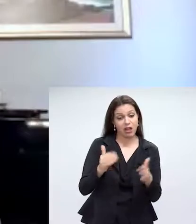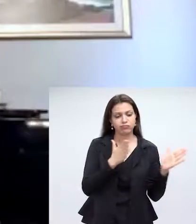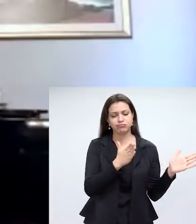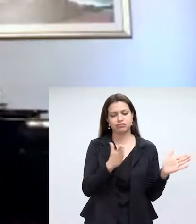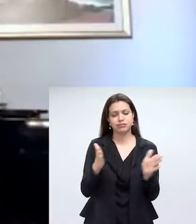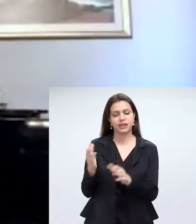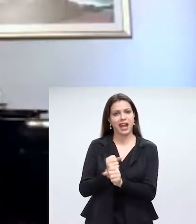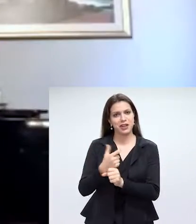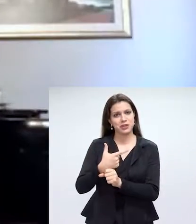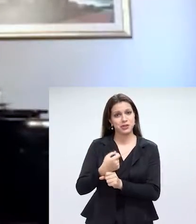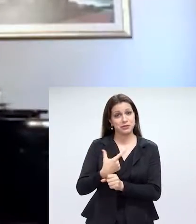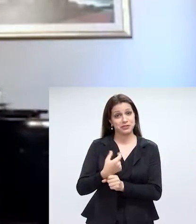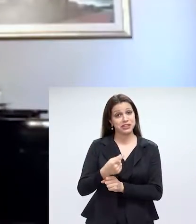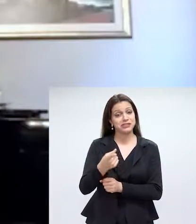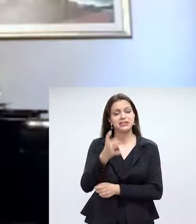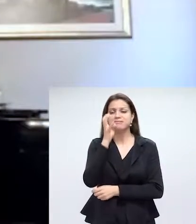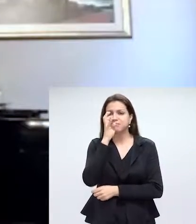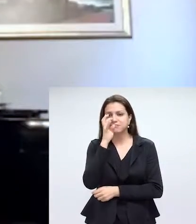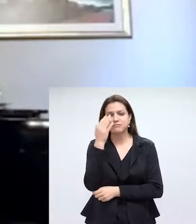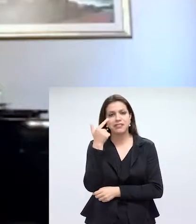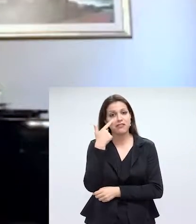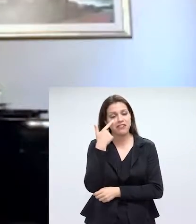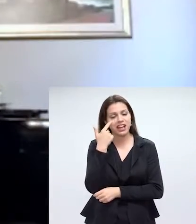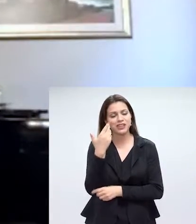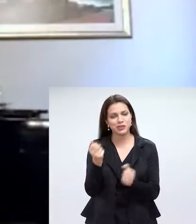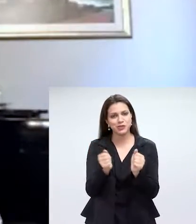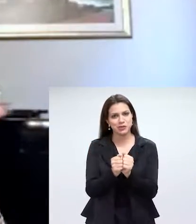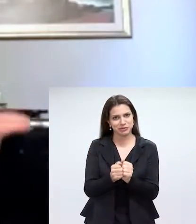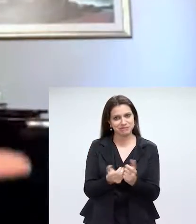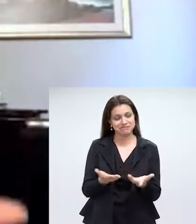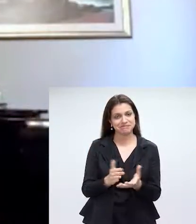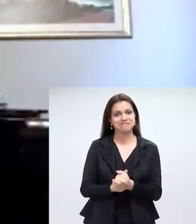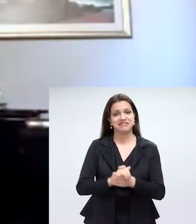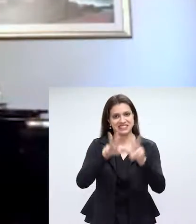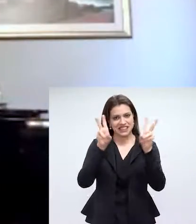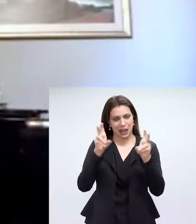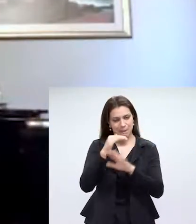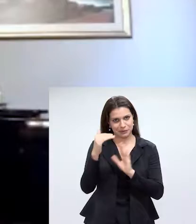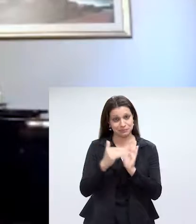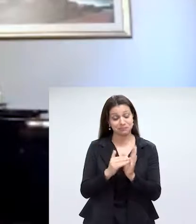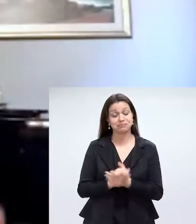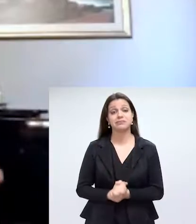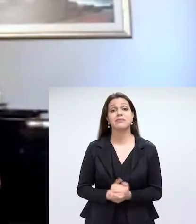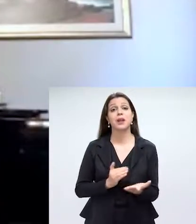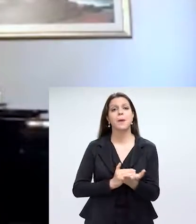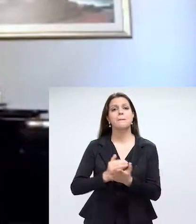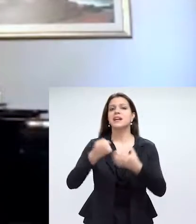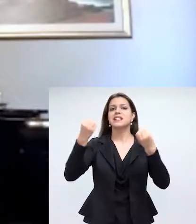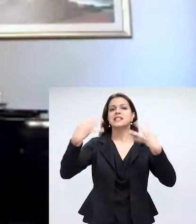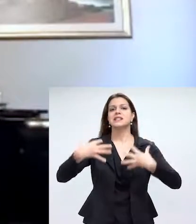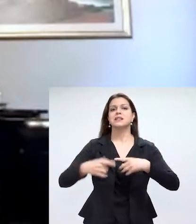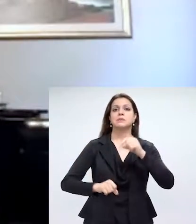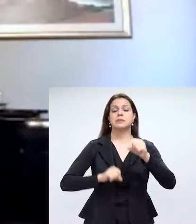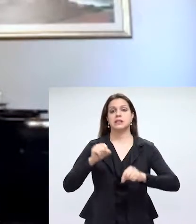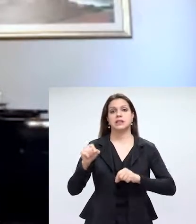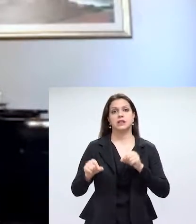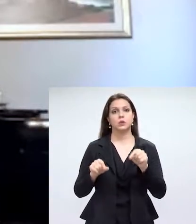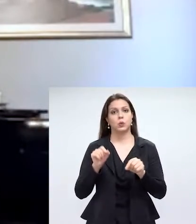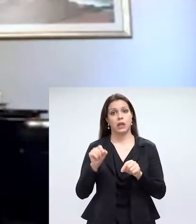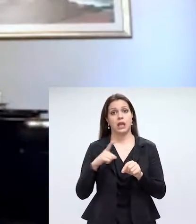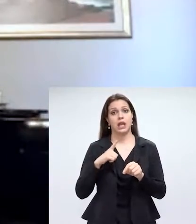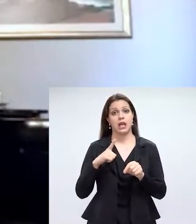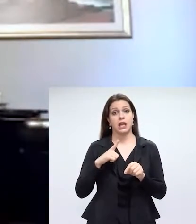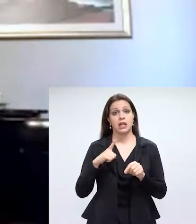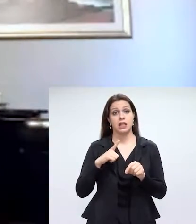de vários programas que foram ao ar ao longo de 2020, para que você possa conferir junto com a gente os temas que foram